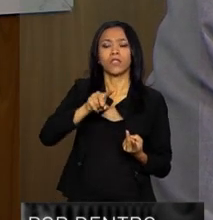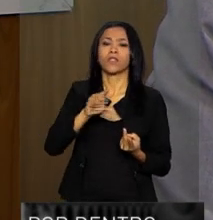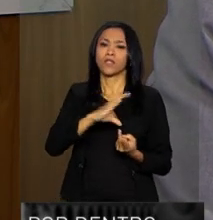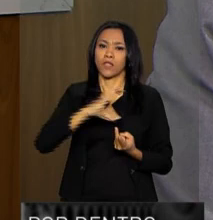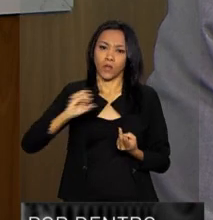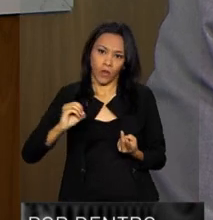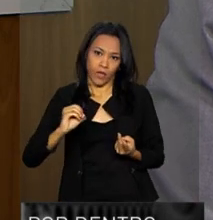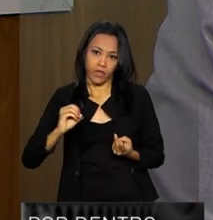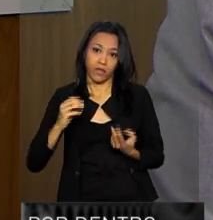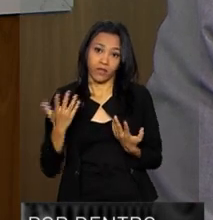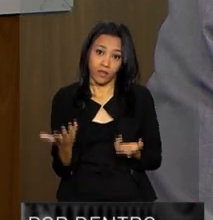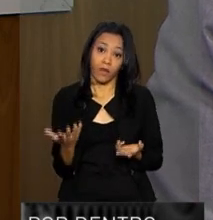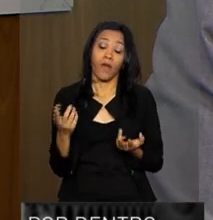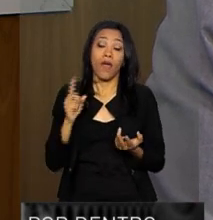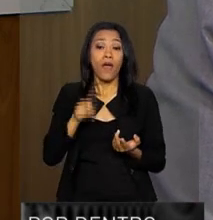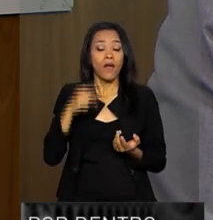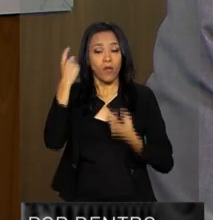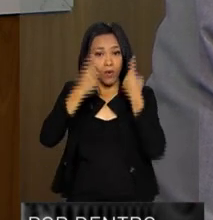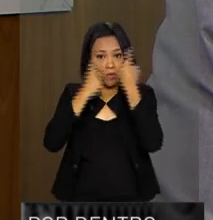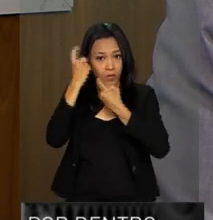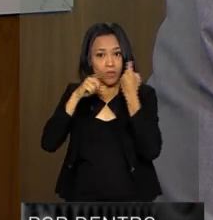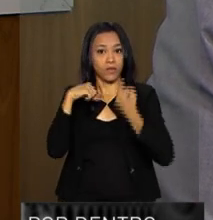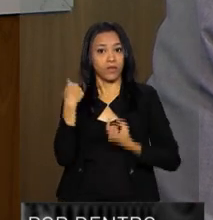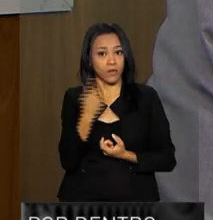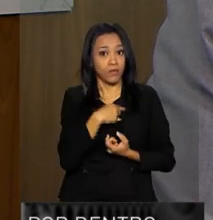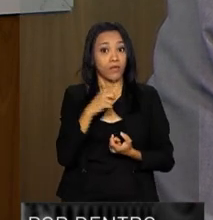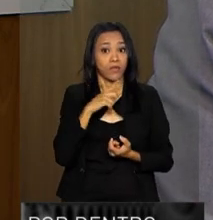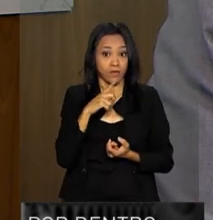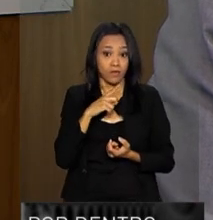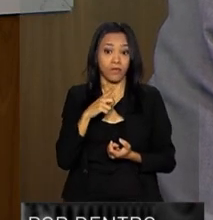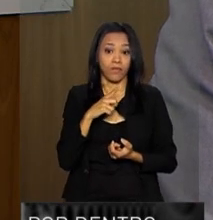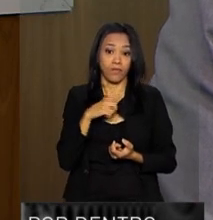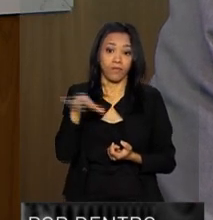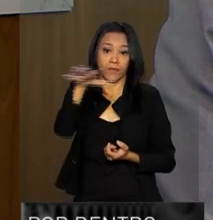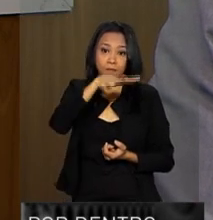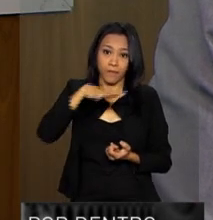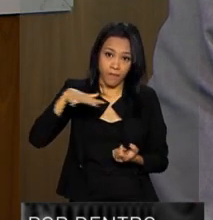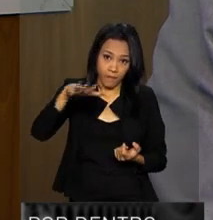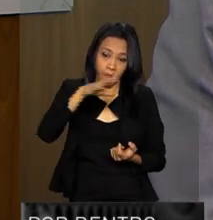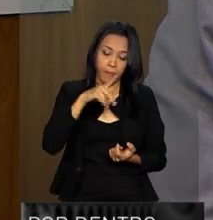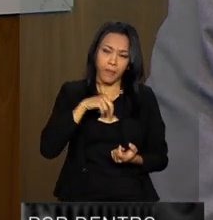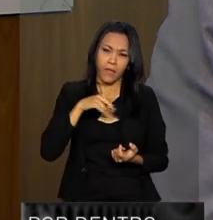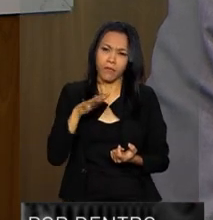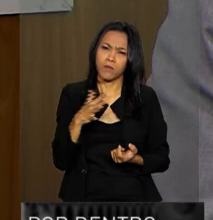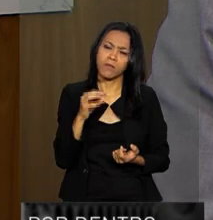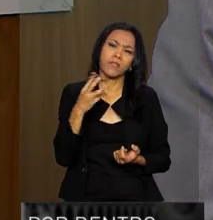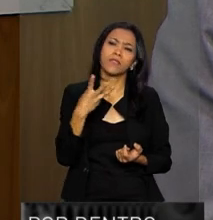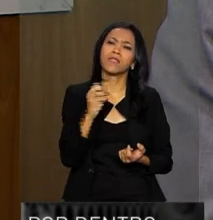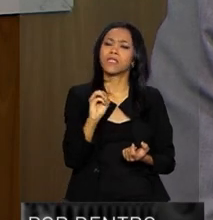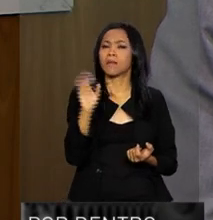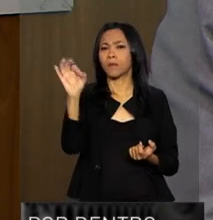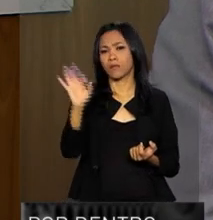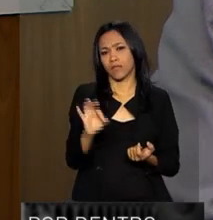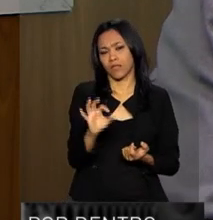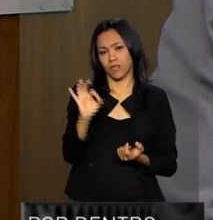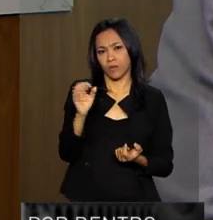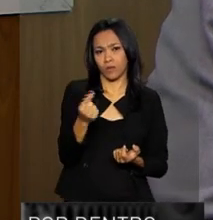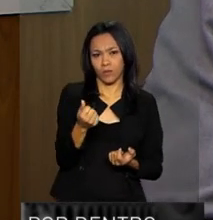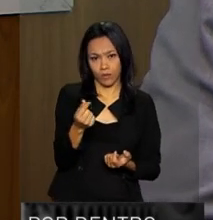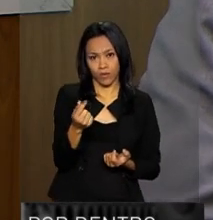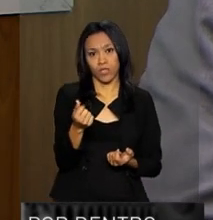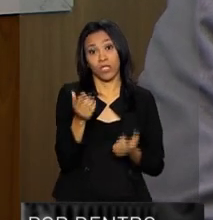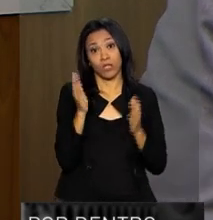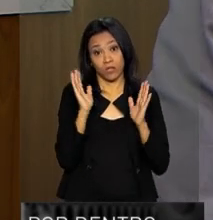enfim essa é uma preocupação que nós temos como eu disse no fundo setorial do audiovisual temos também pelo menos 30% dos recursos sendo aplicados